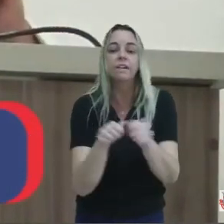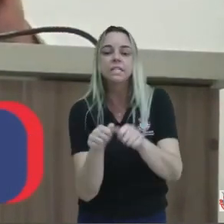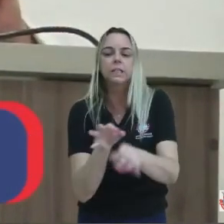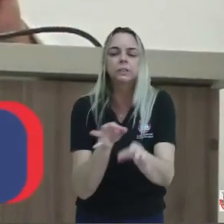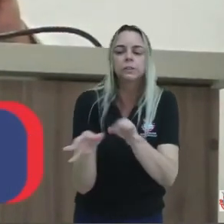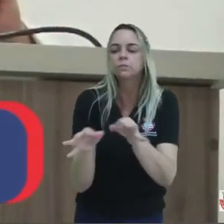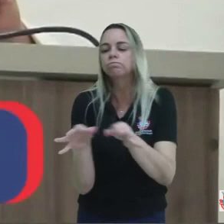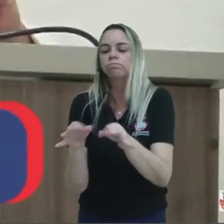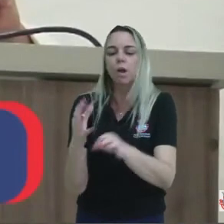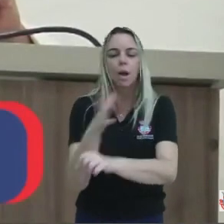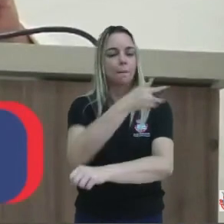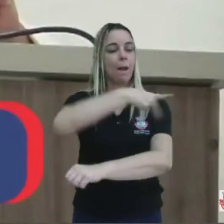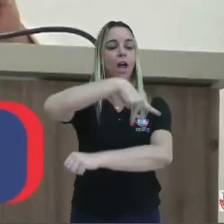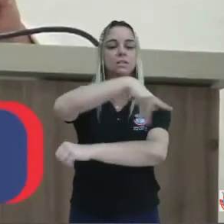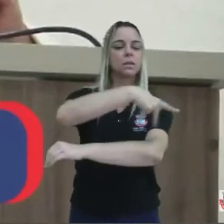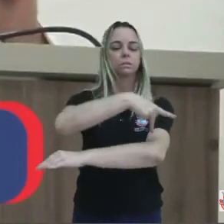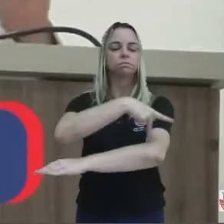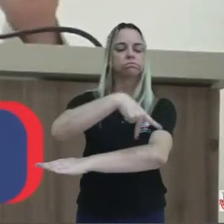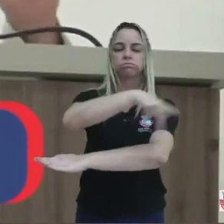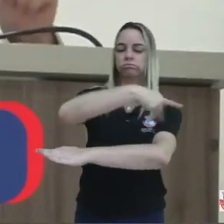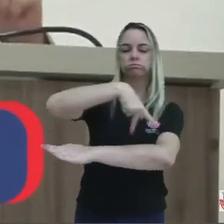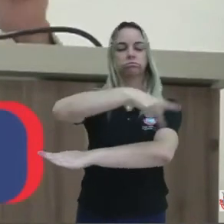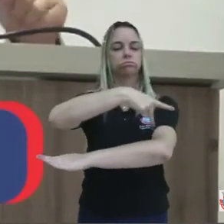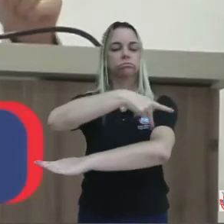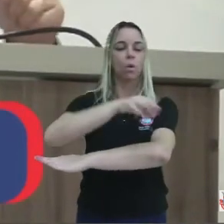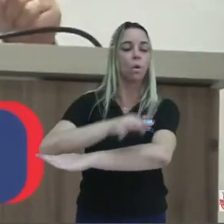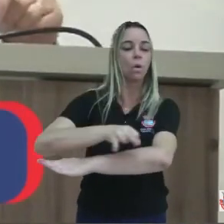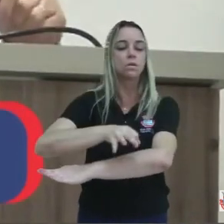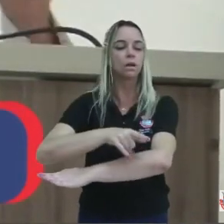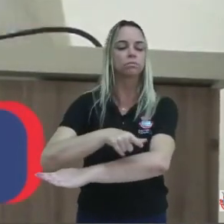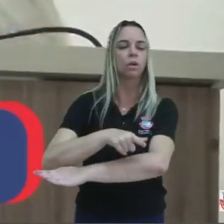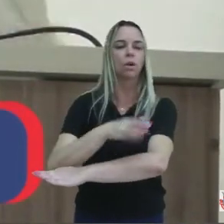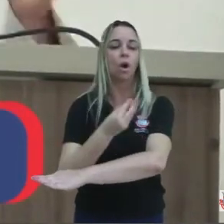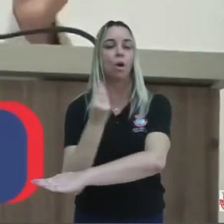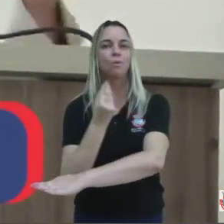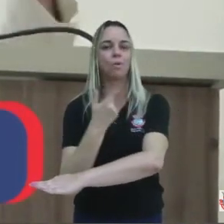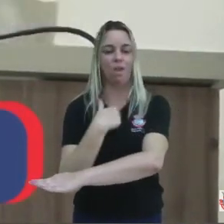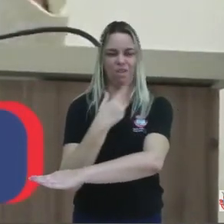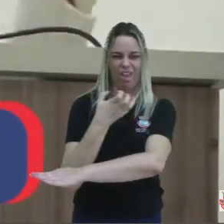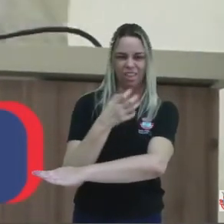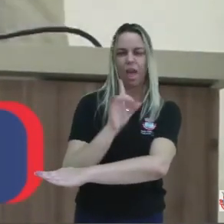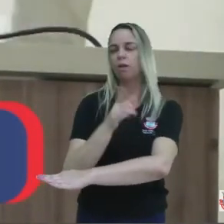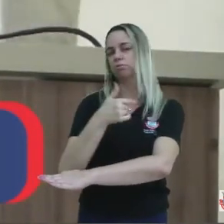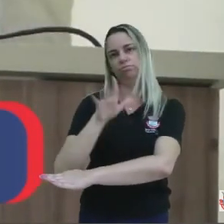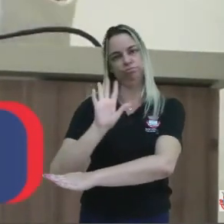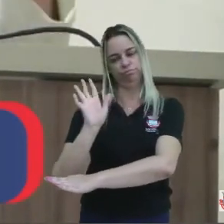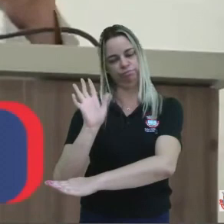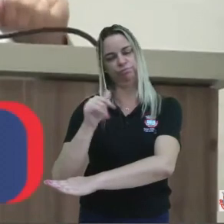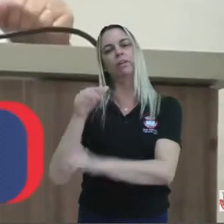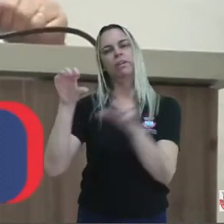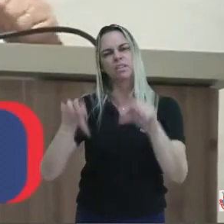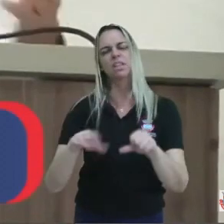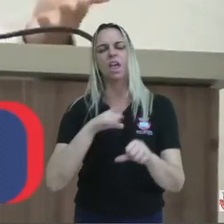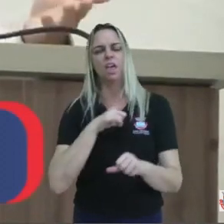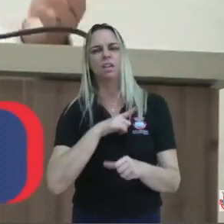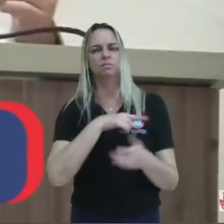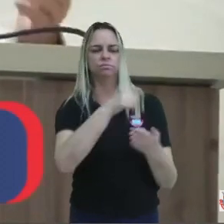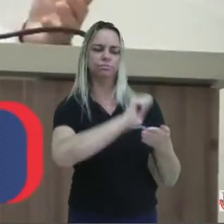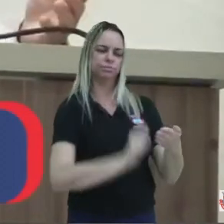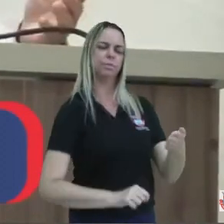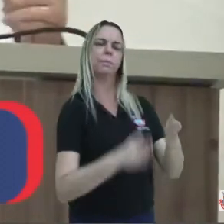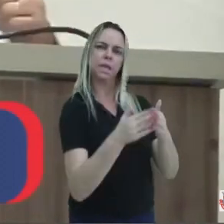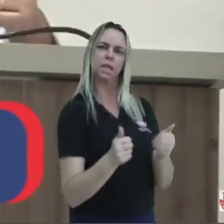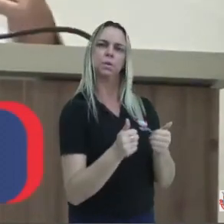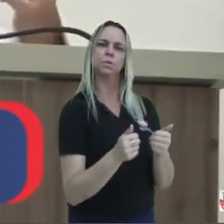casa, vereador Cid Clay, na Jurubeba, vão ficar lá até terminar aquela rua todinha ali da vila. Em